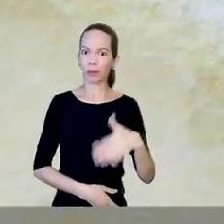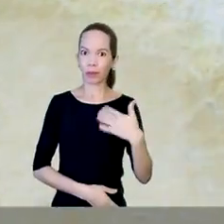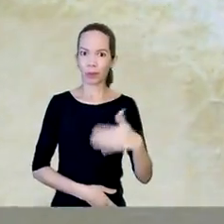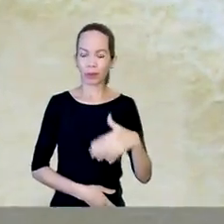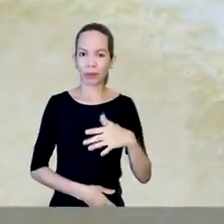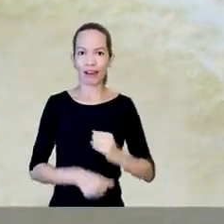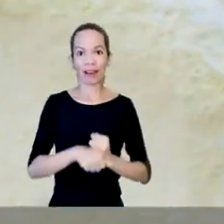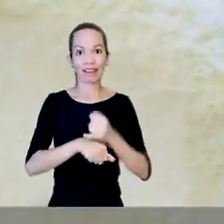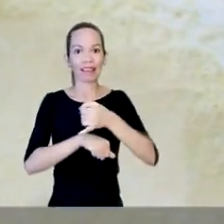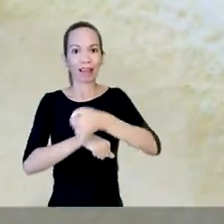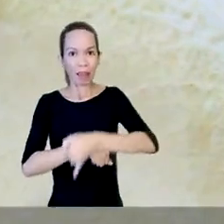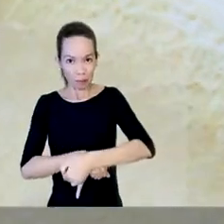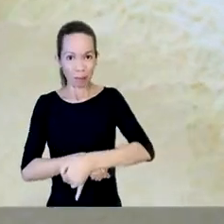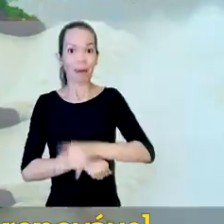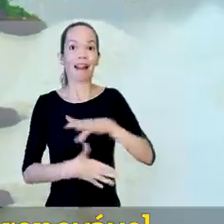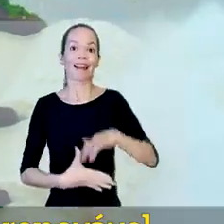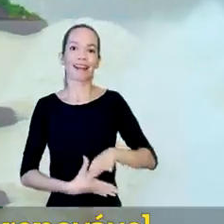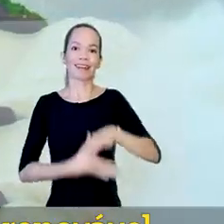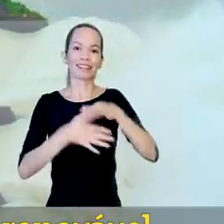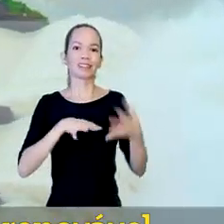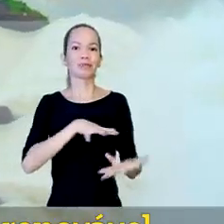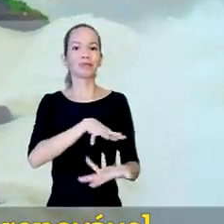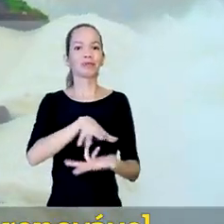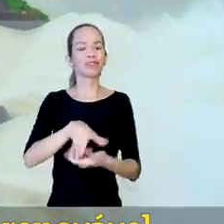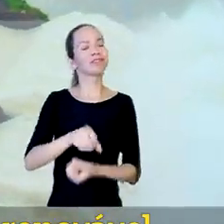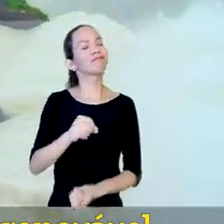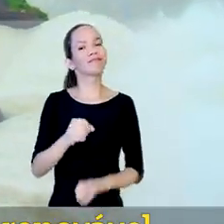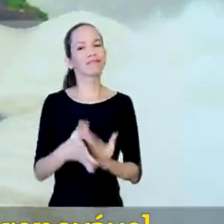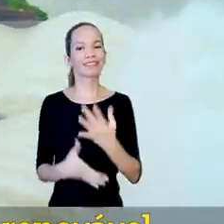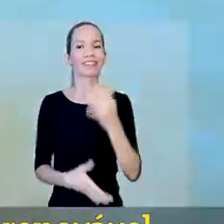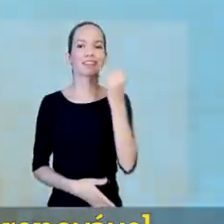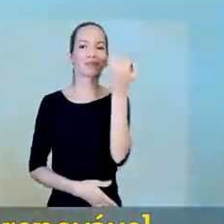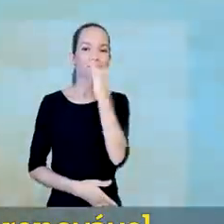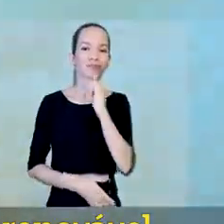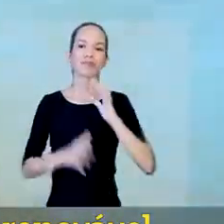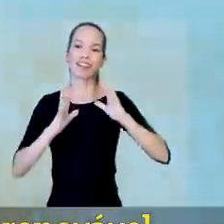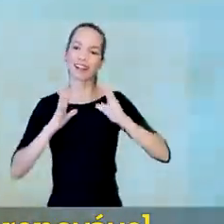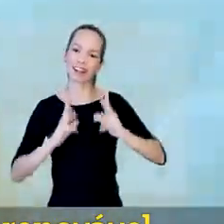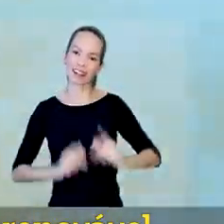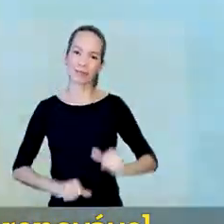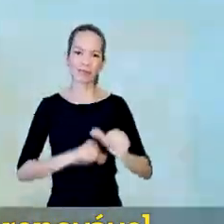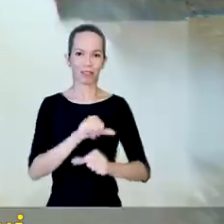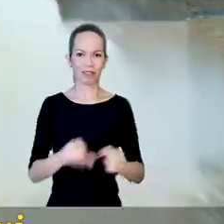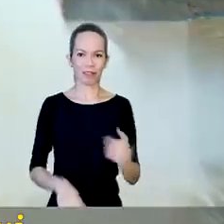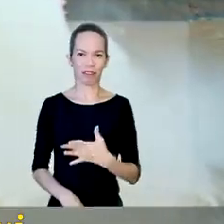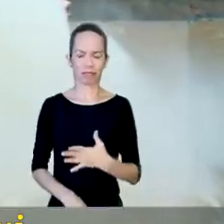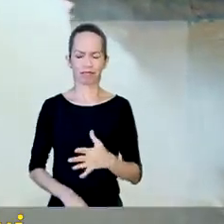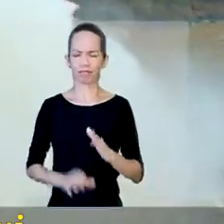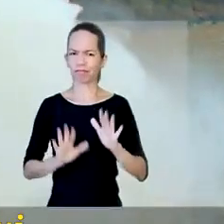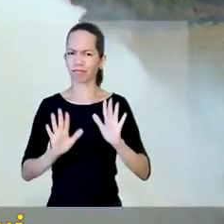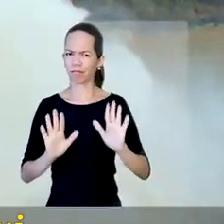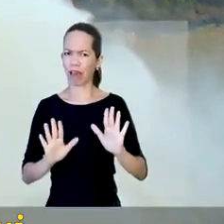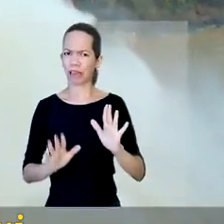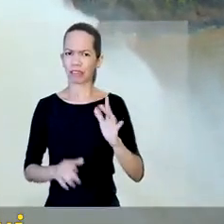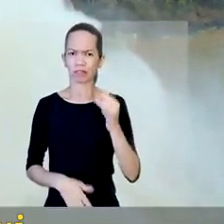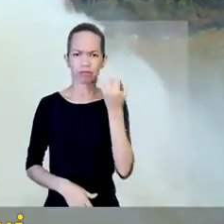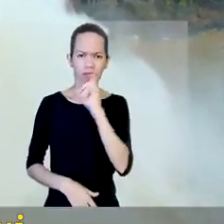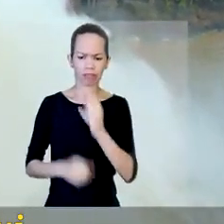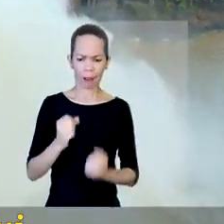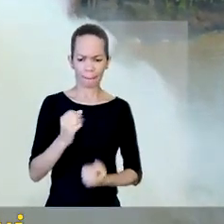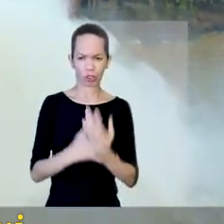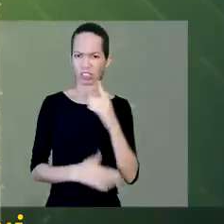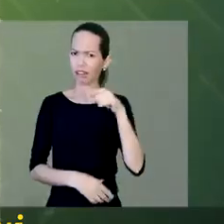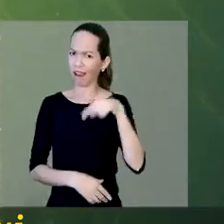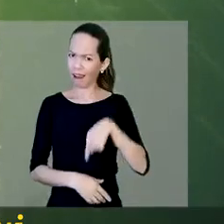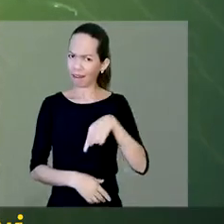marca histórica consolidou Itaipu como líder mundial em geração de energia limpa e renovável. Mas como toda esta